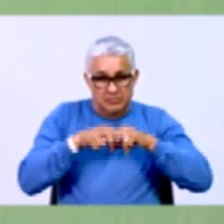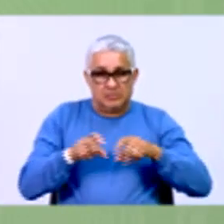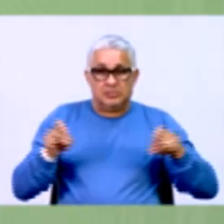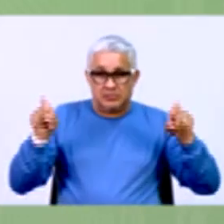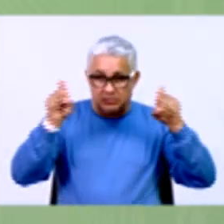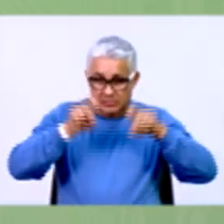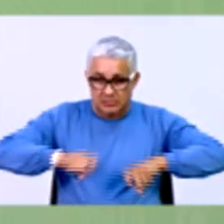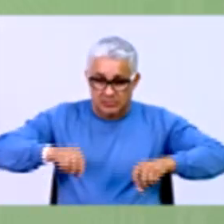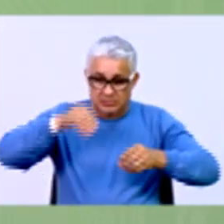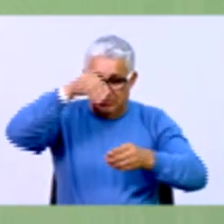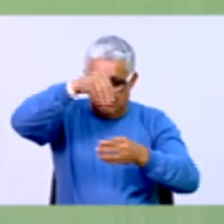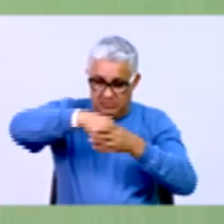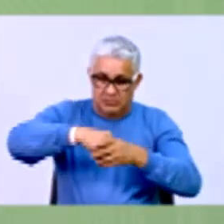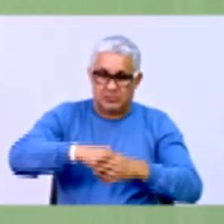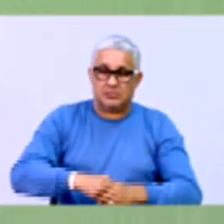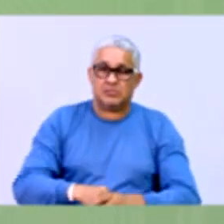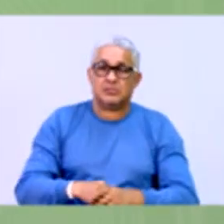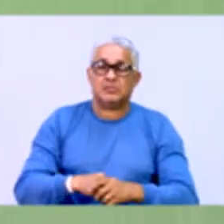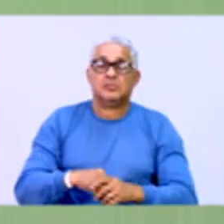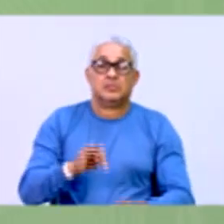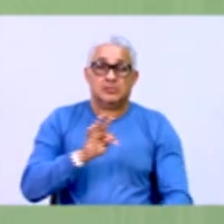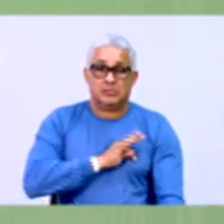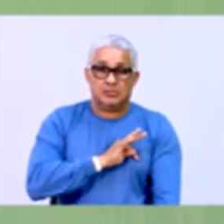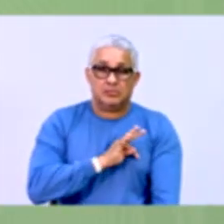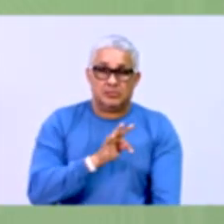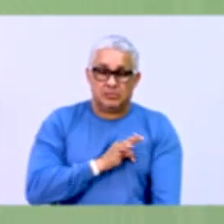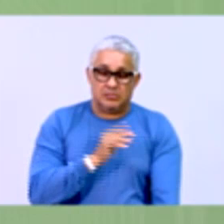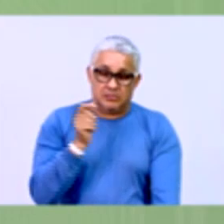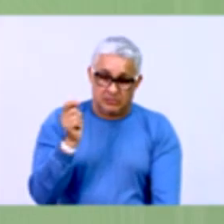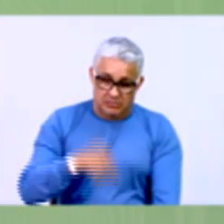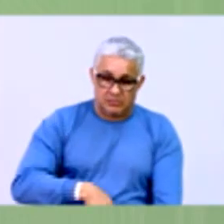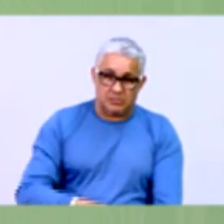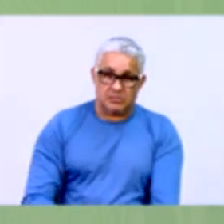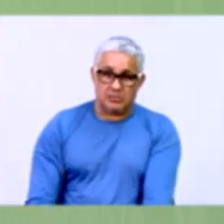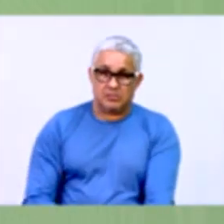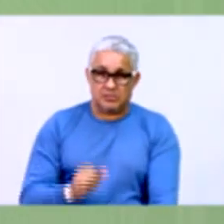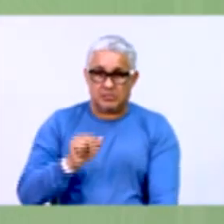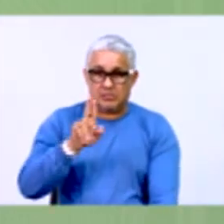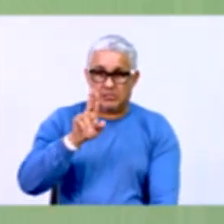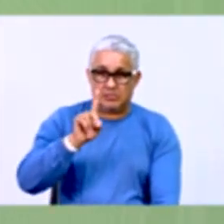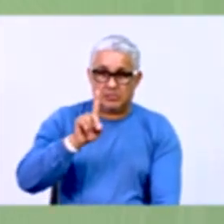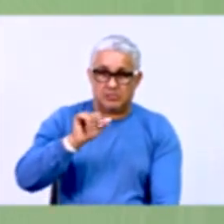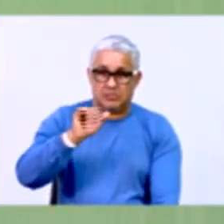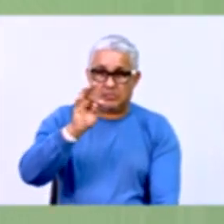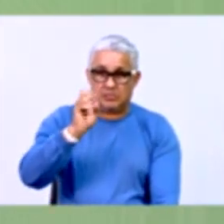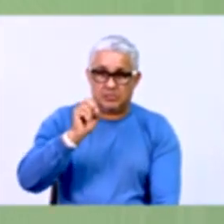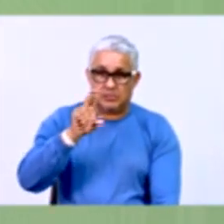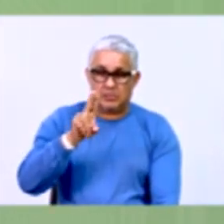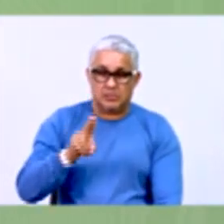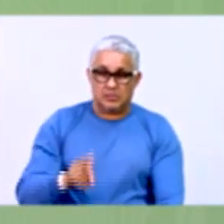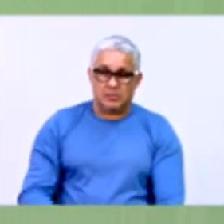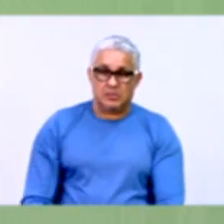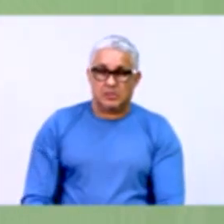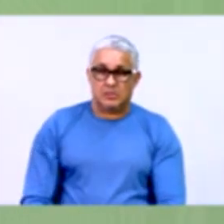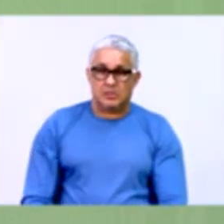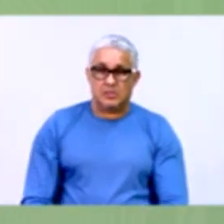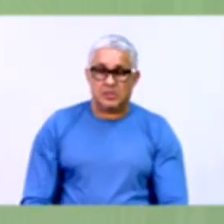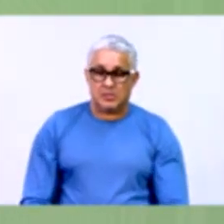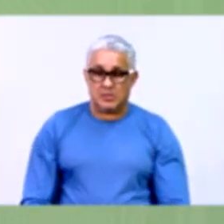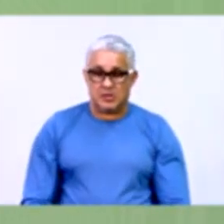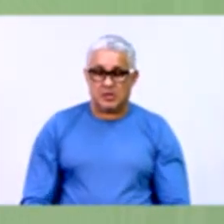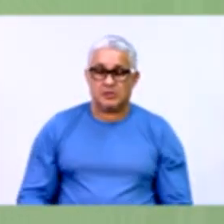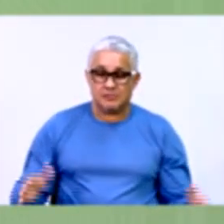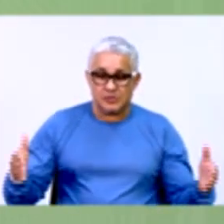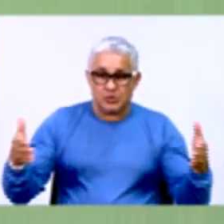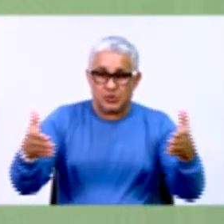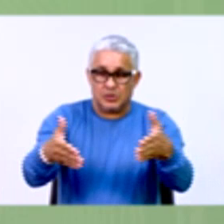computador. Essa técnica possibilita ao auditor maior ênfase em todas as técnicas que